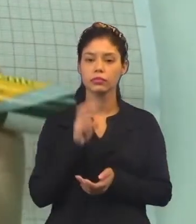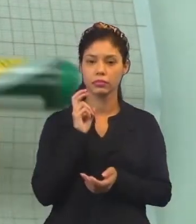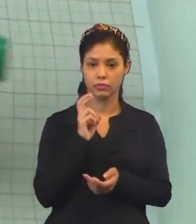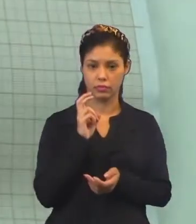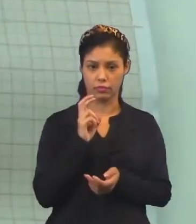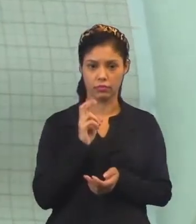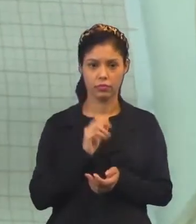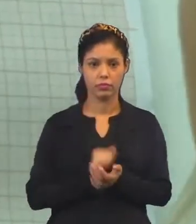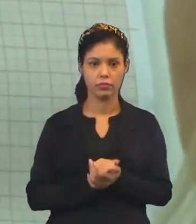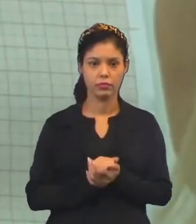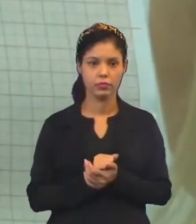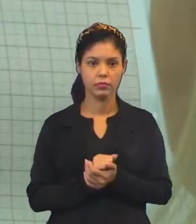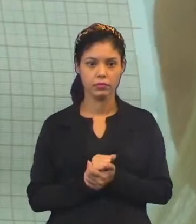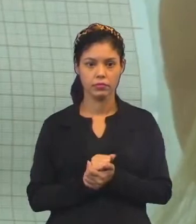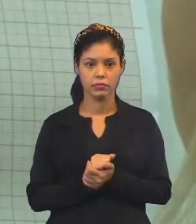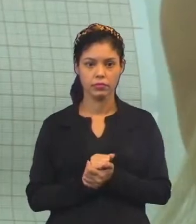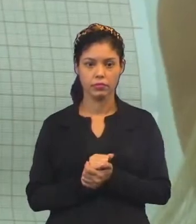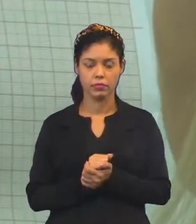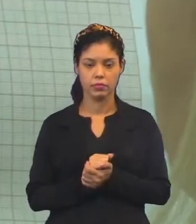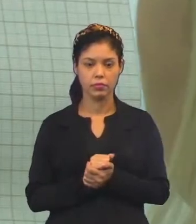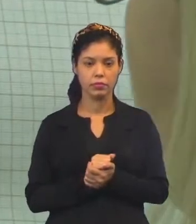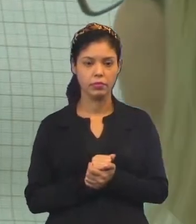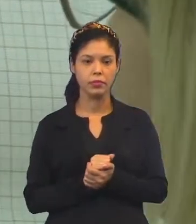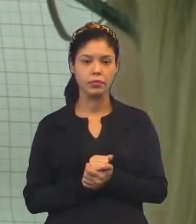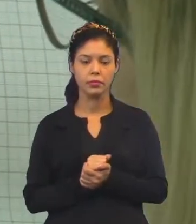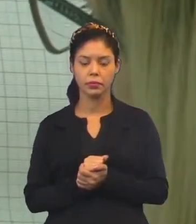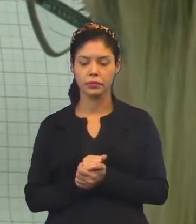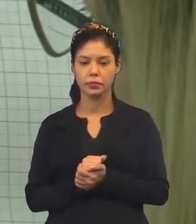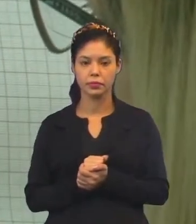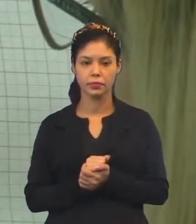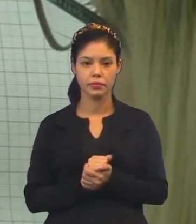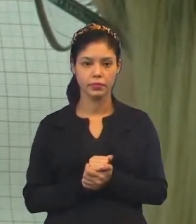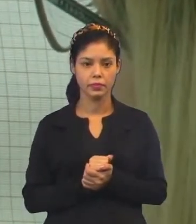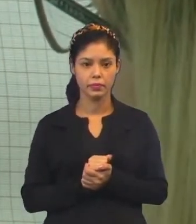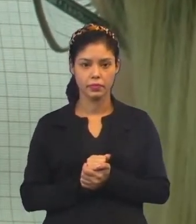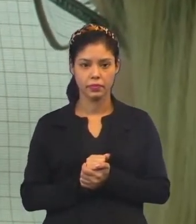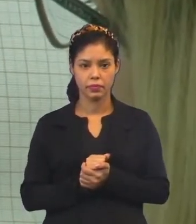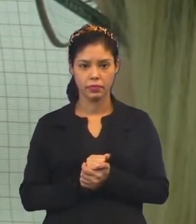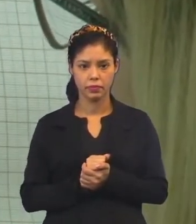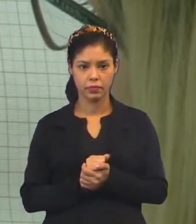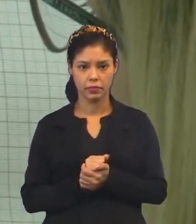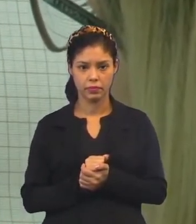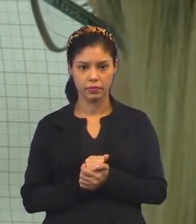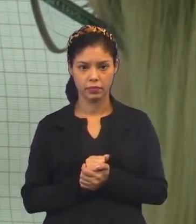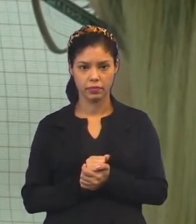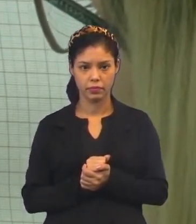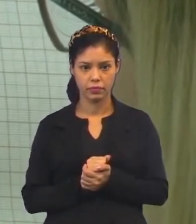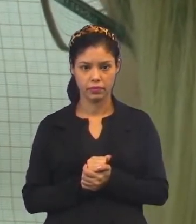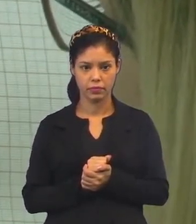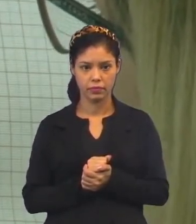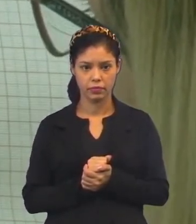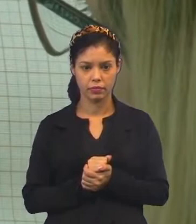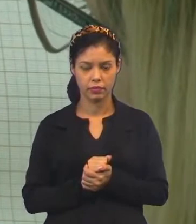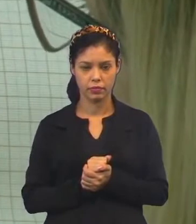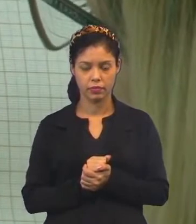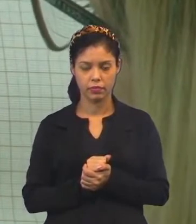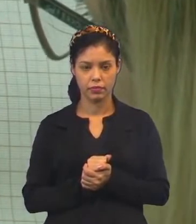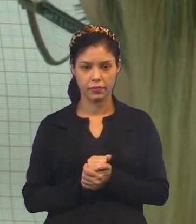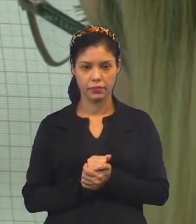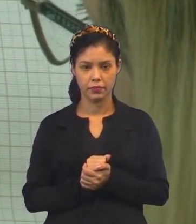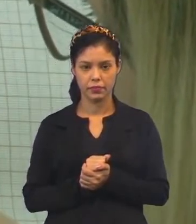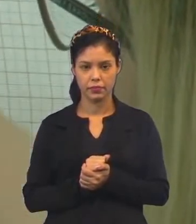5 na parte de baixo. Vamos começar a escadinha aqui por baixo. Tipo